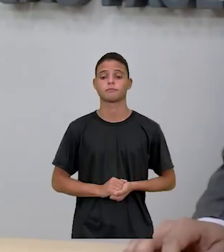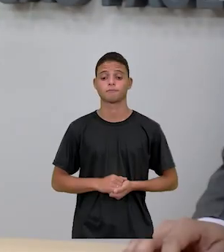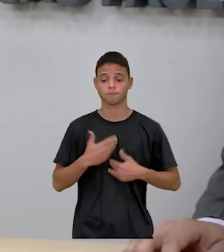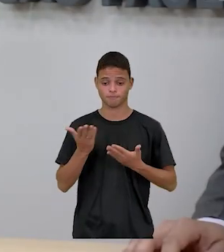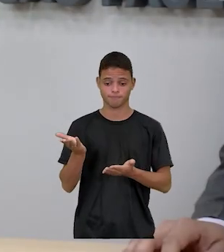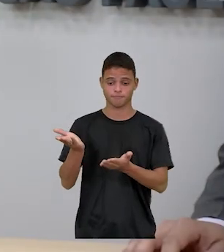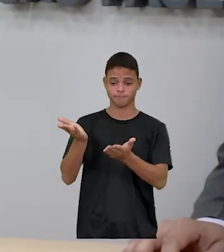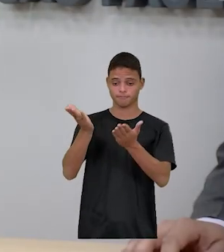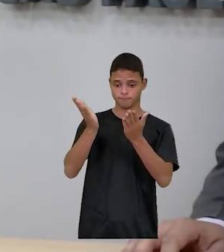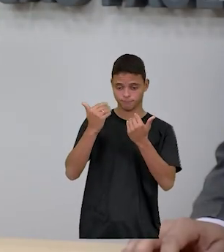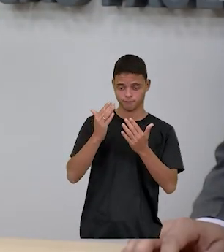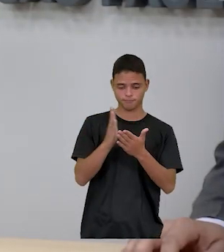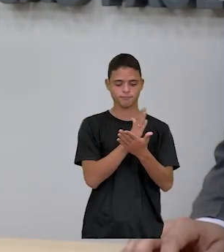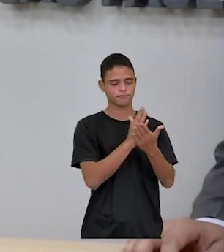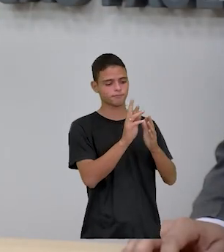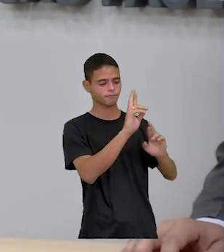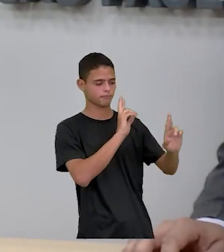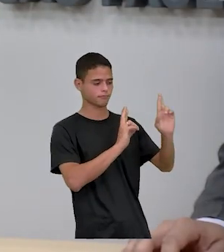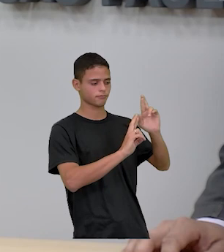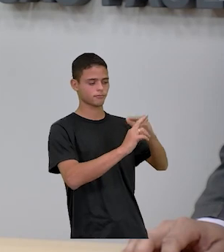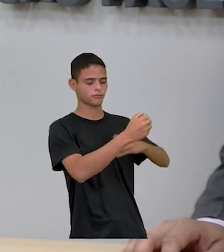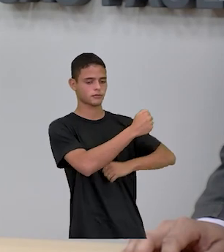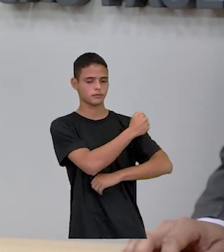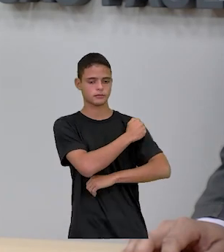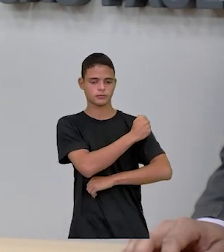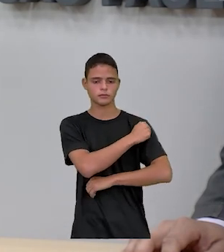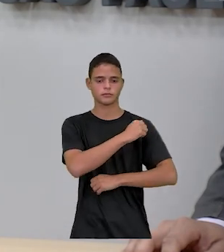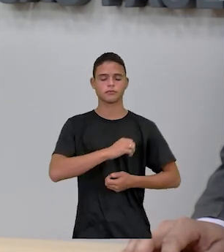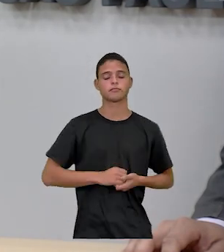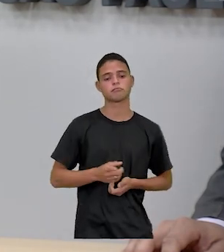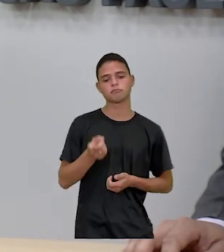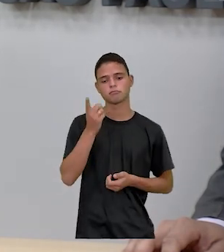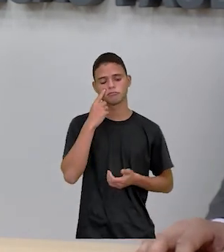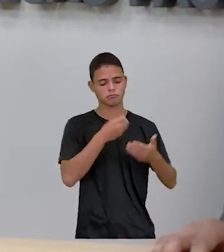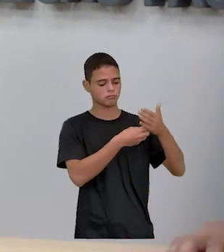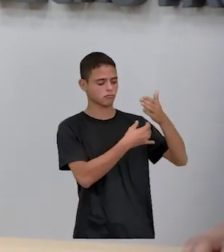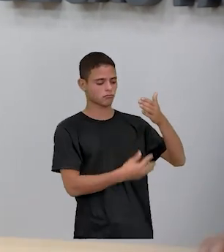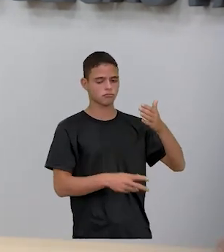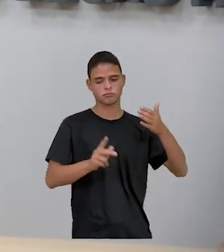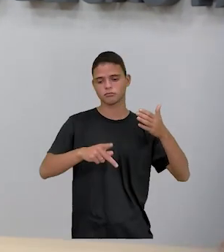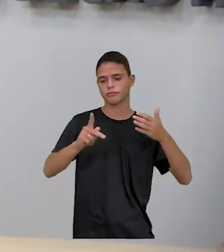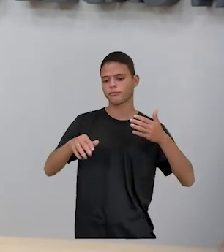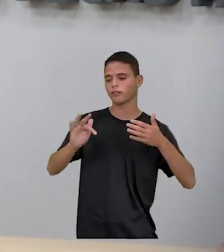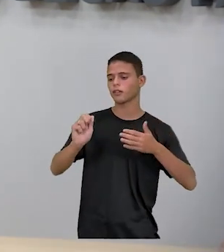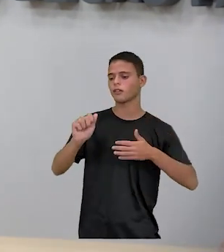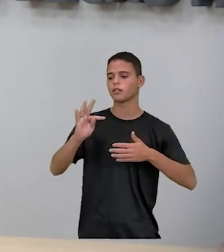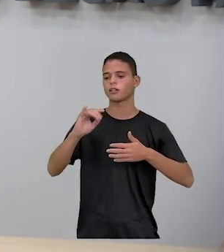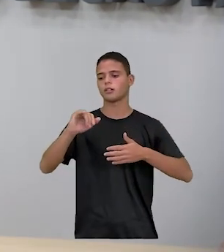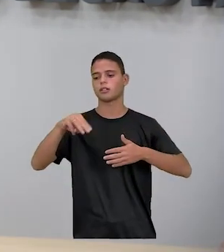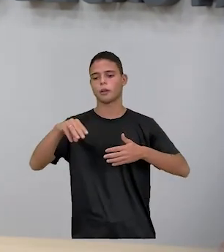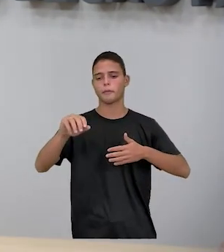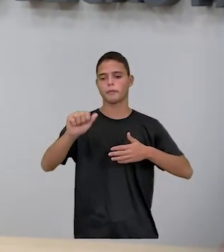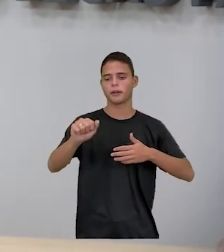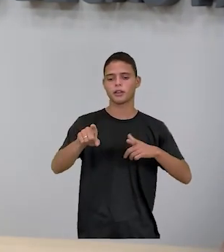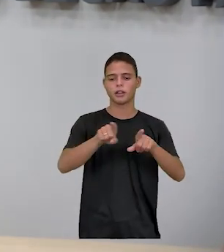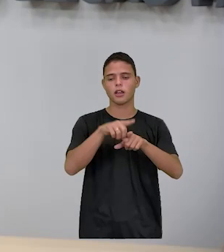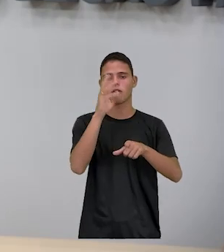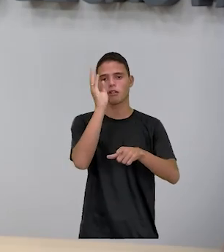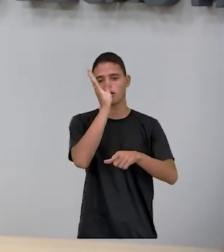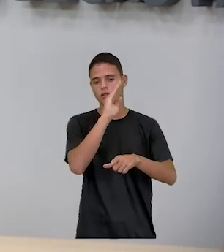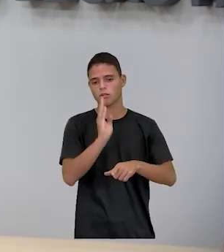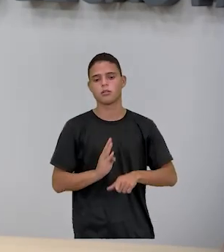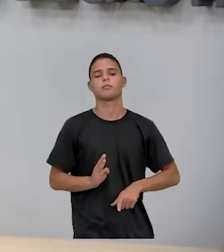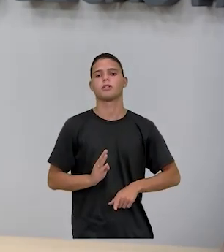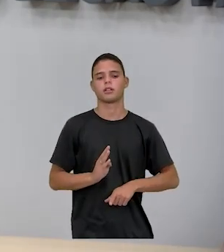Então vamos lá, as respostas dos nossos alunos. Olha, aqui a Prof. Fátima, a Ingrid, todo mundo falando que é o Brasil,